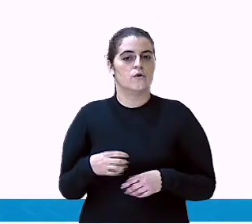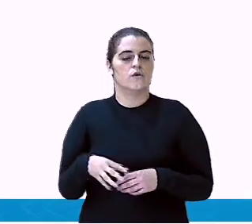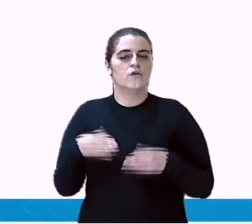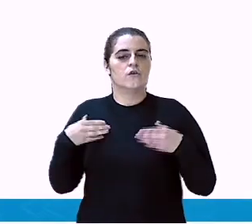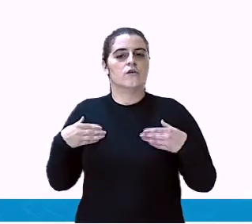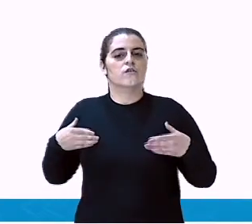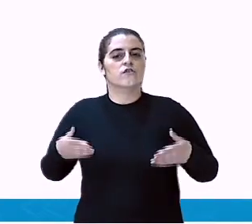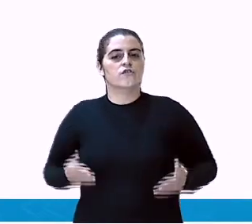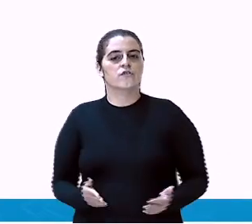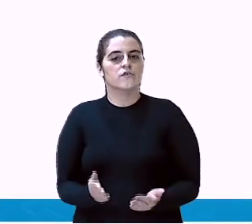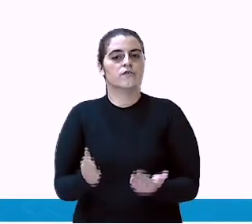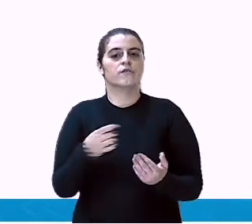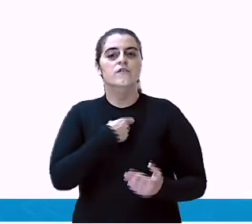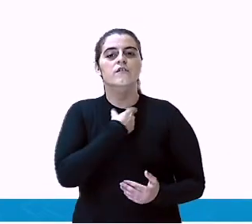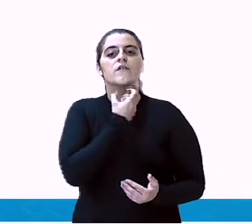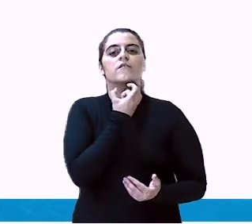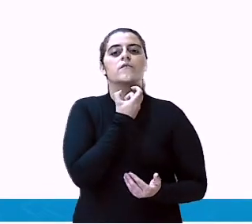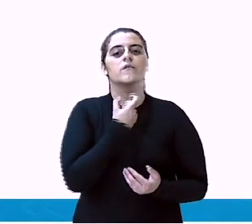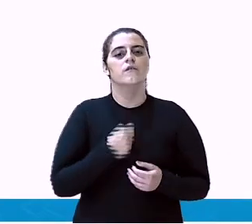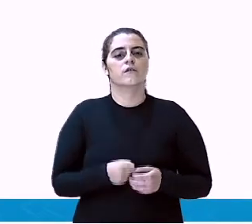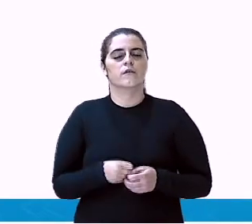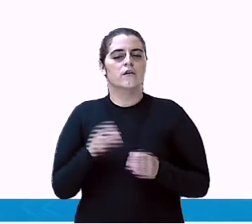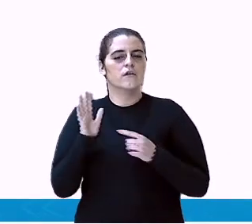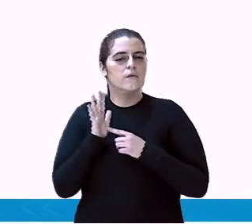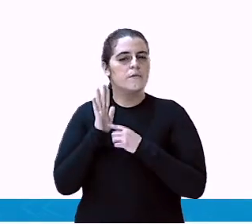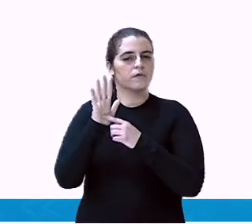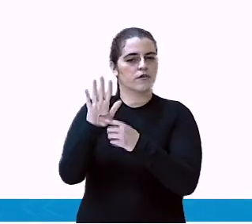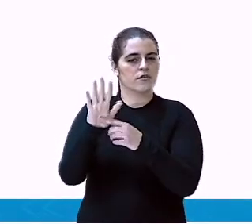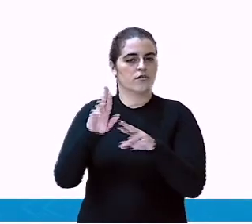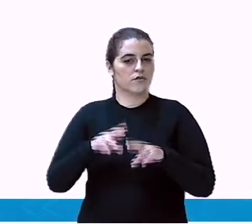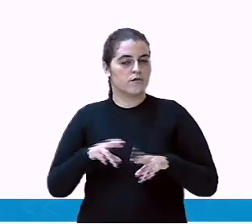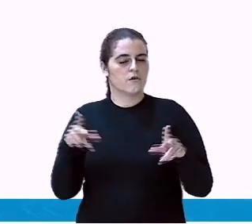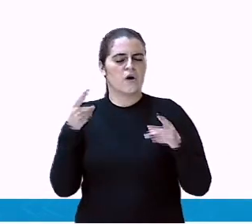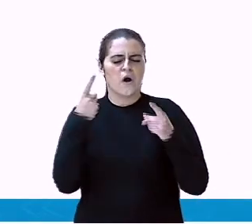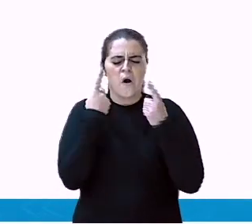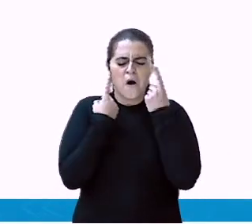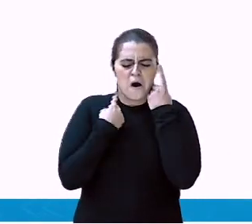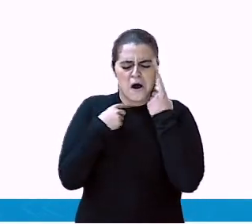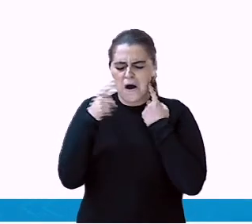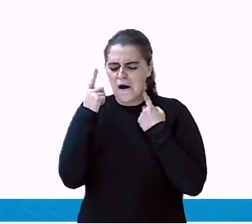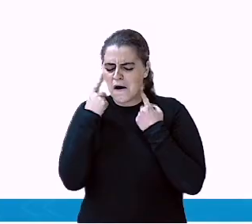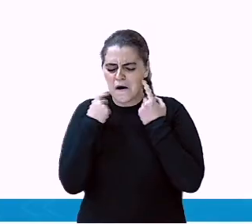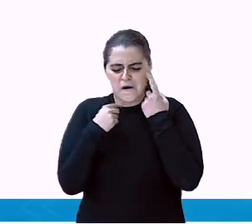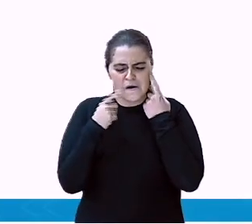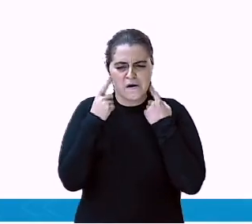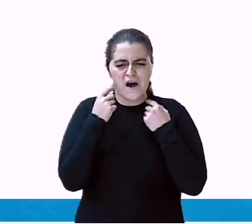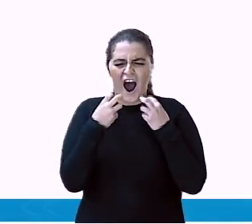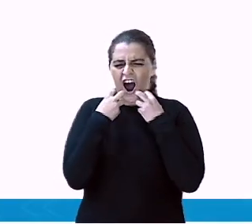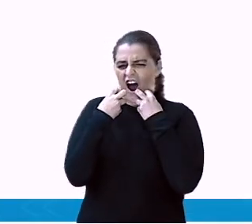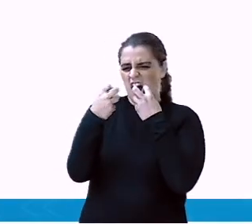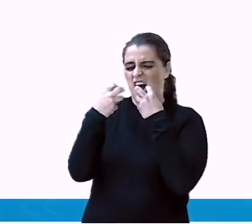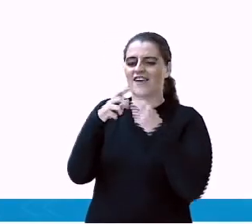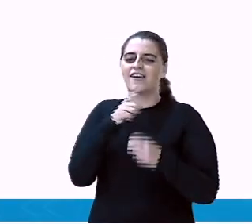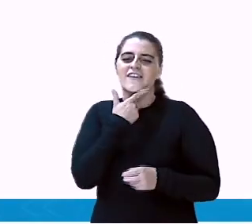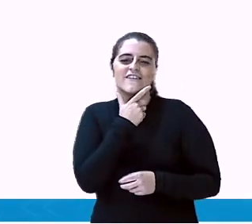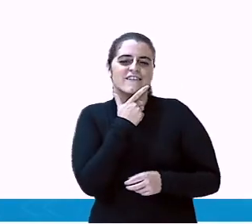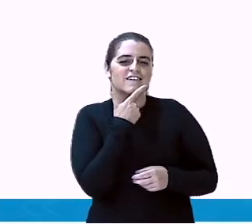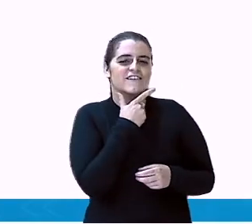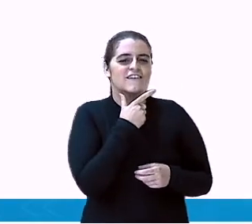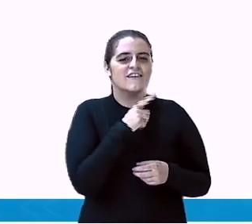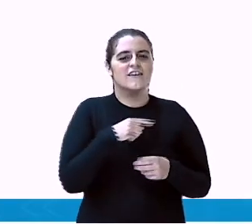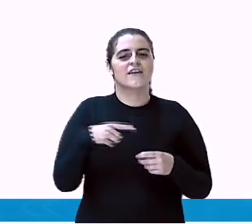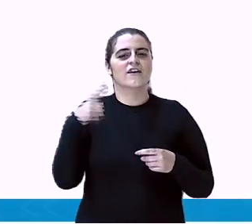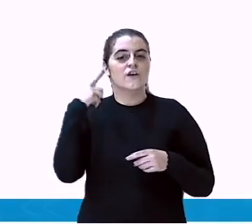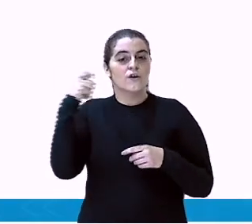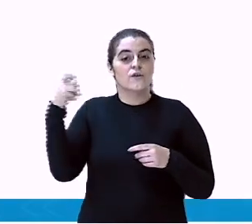com a gente, né, a nossa voz. E se apresenta de diversas formas, como o choro, o grito, o riso e os